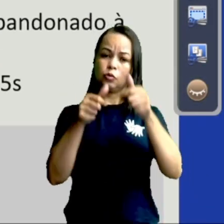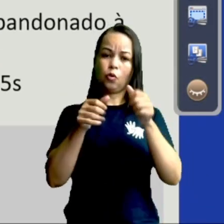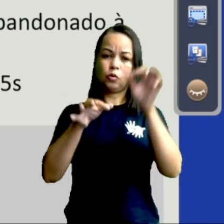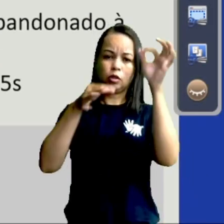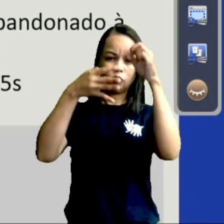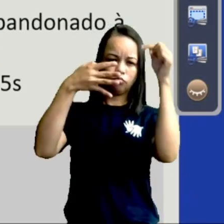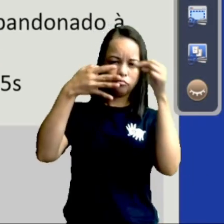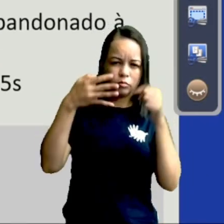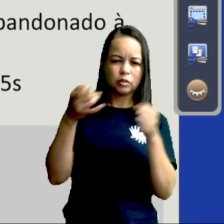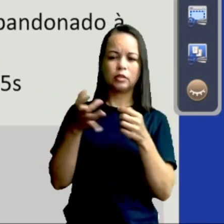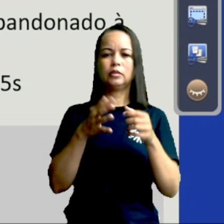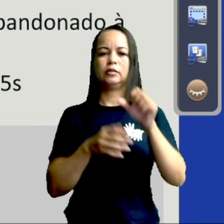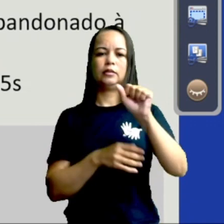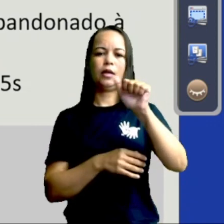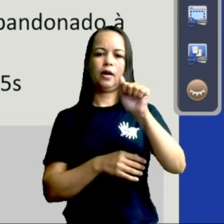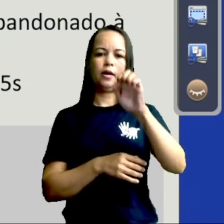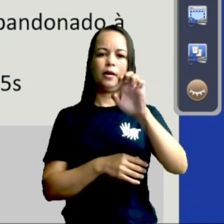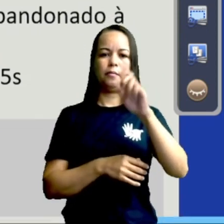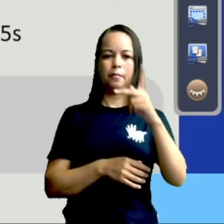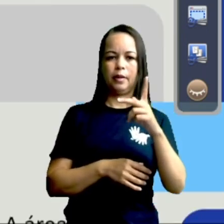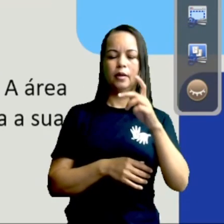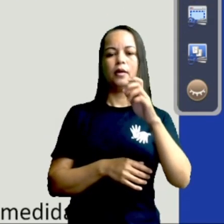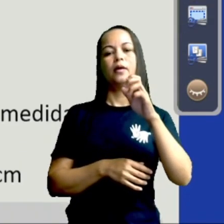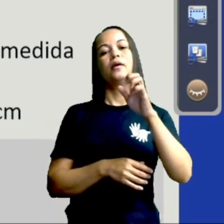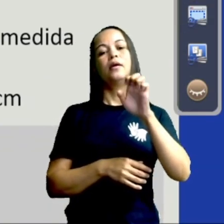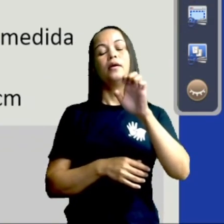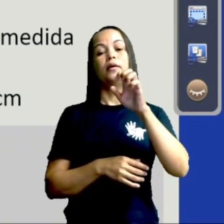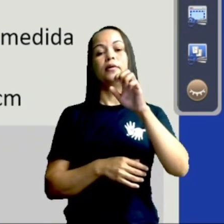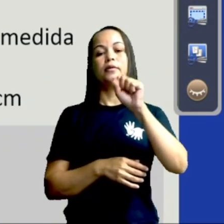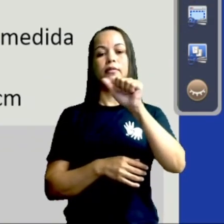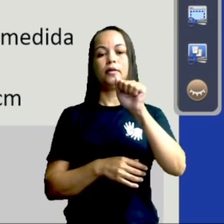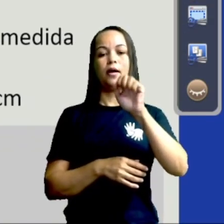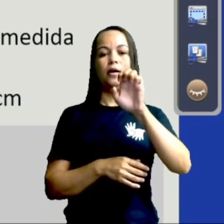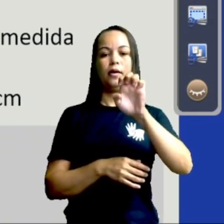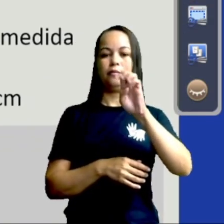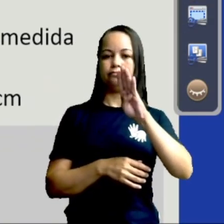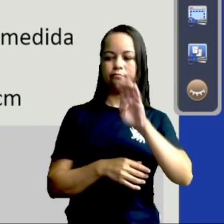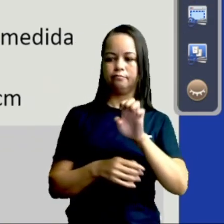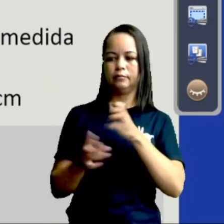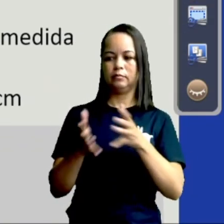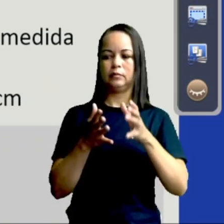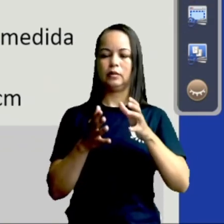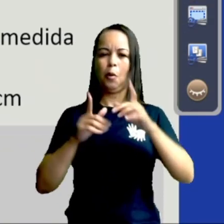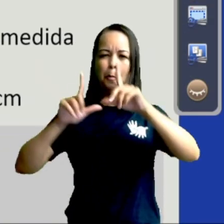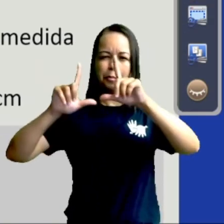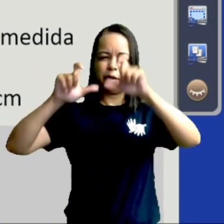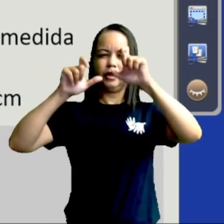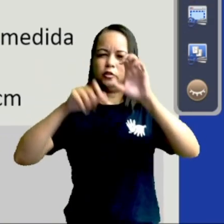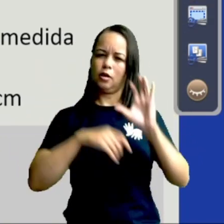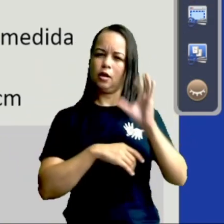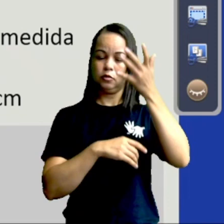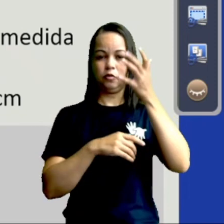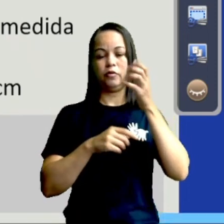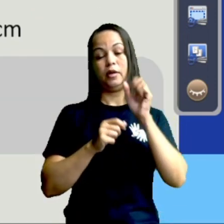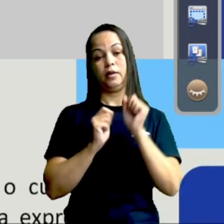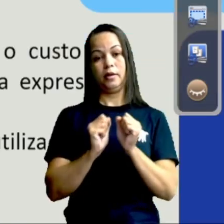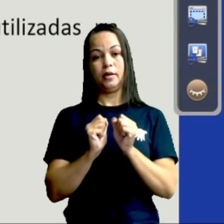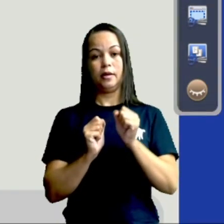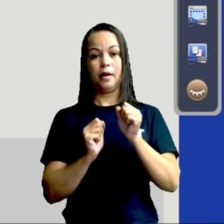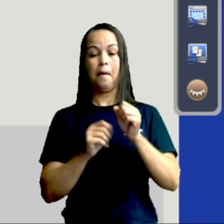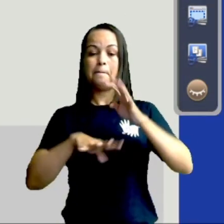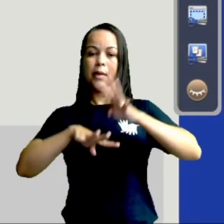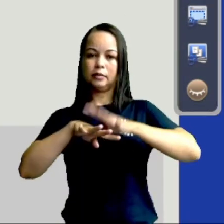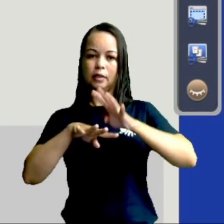ou SAEB. Então olha aí outra questão, dá um print, tenta resolver. Tá? Que matemática só se